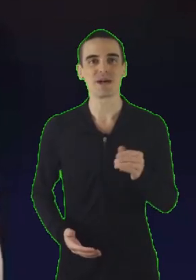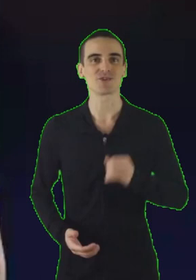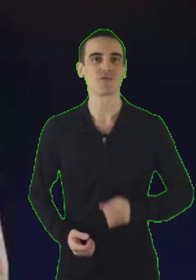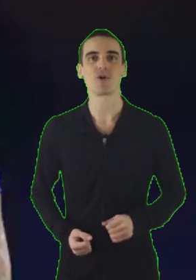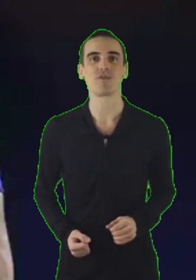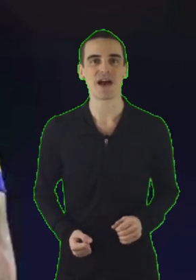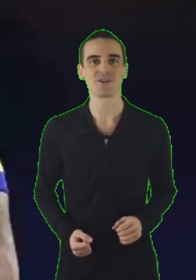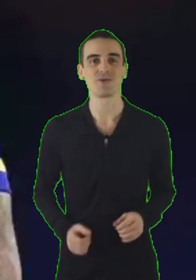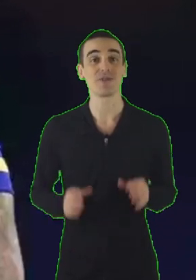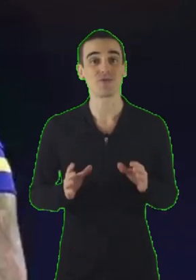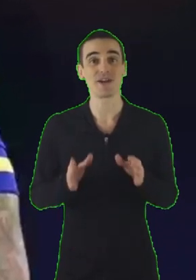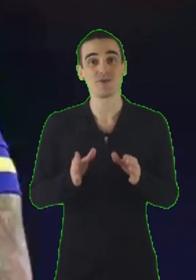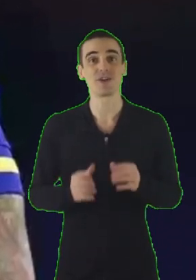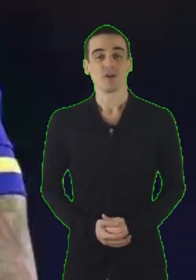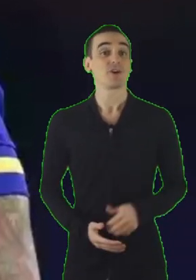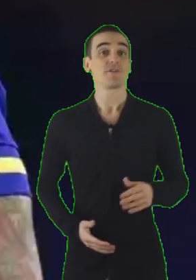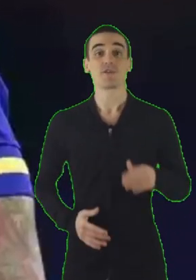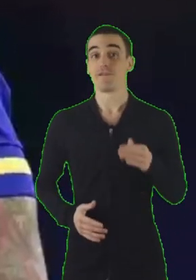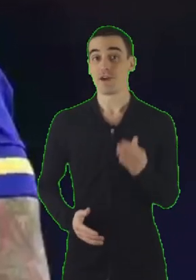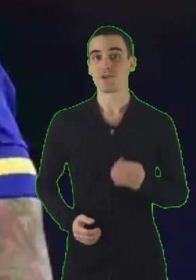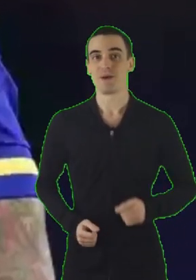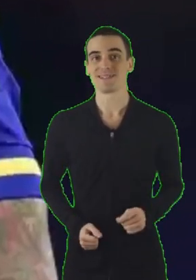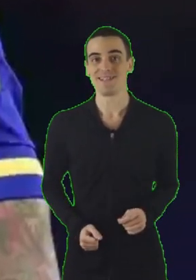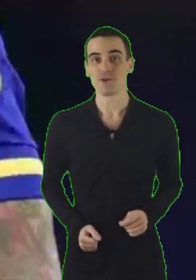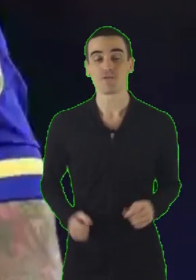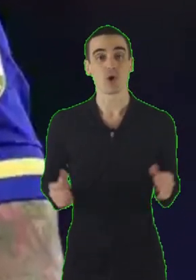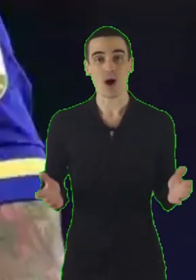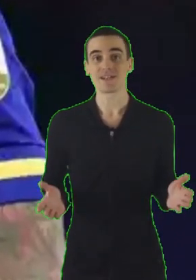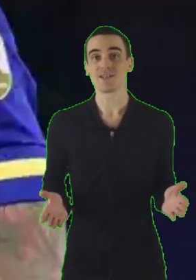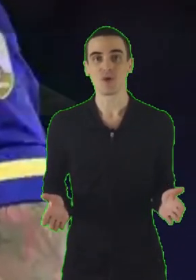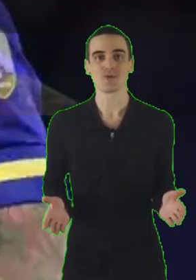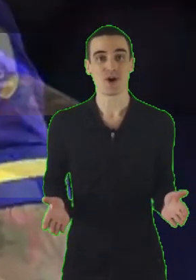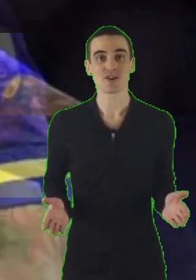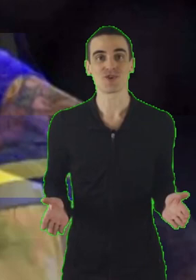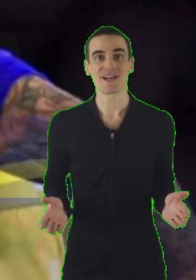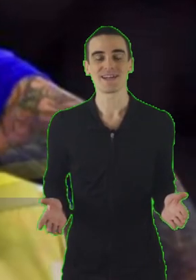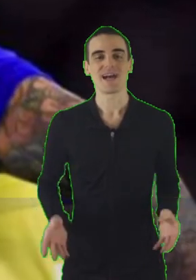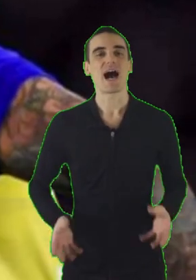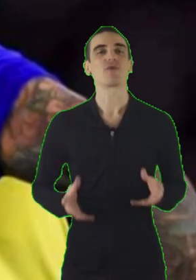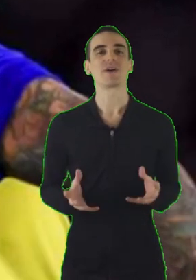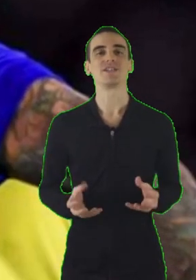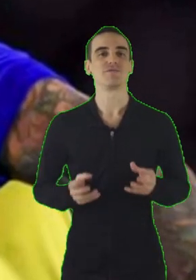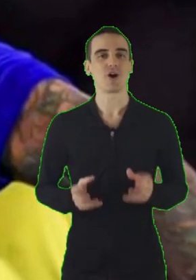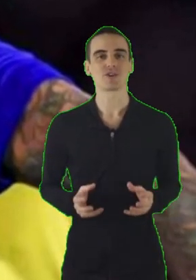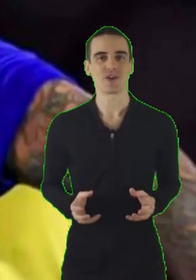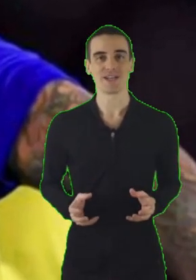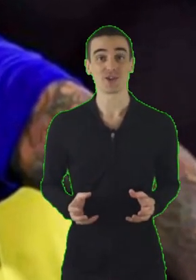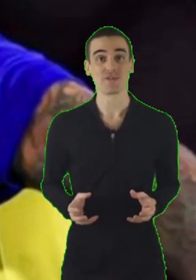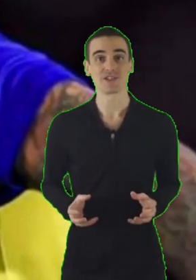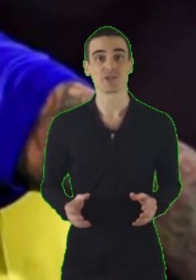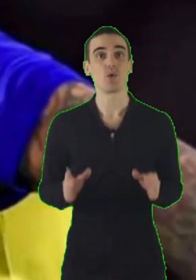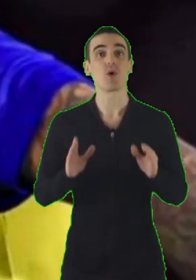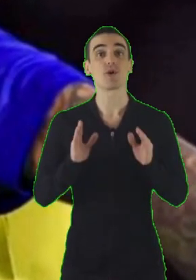Com um contrato válido até junho de 2023, o jovem poderá assinar um pré-contrato com qualquer outra equipe a partir de janeiro. O clube